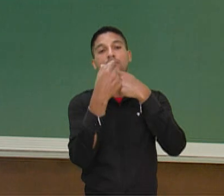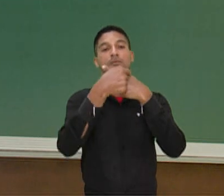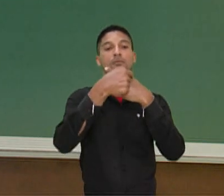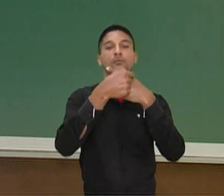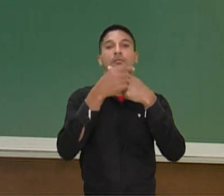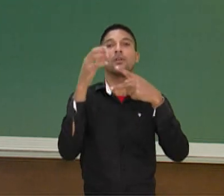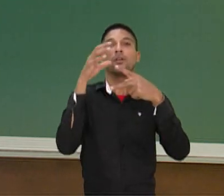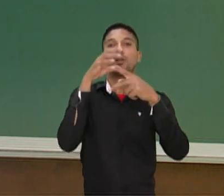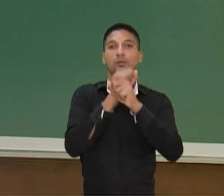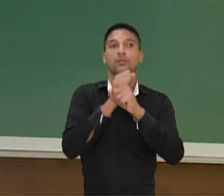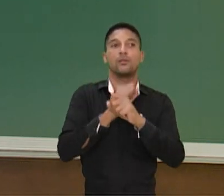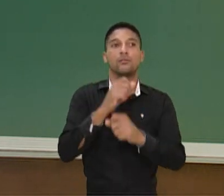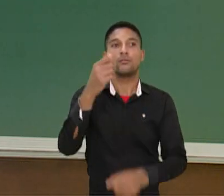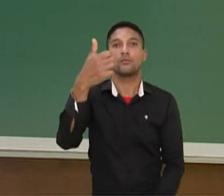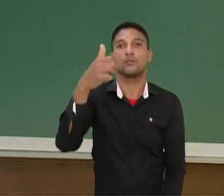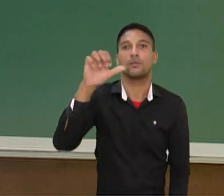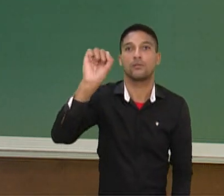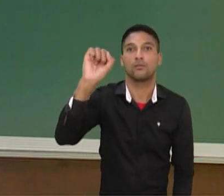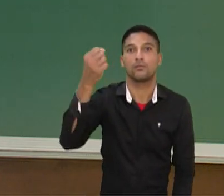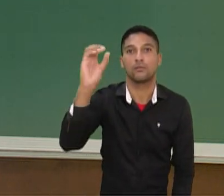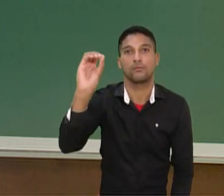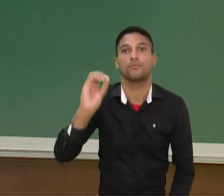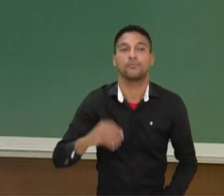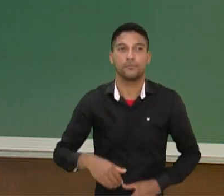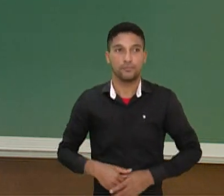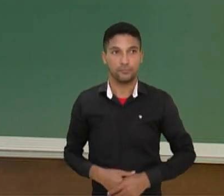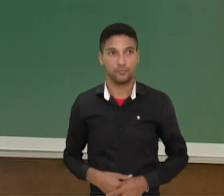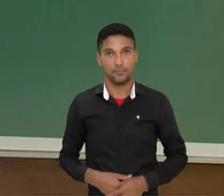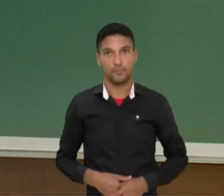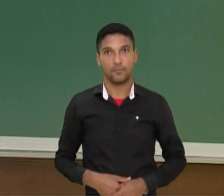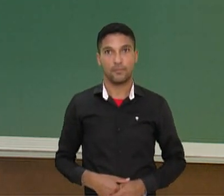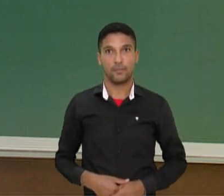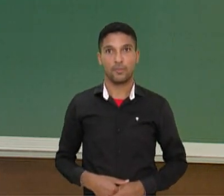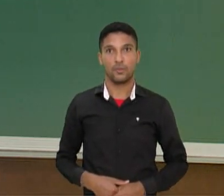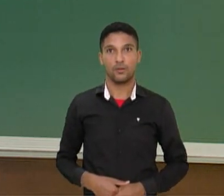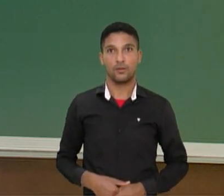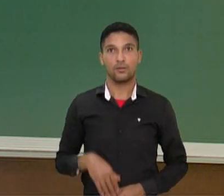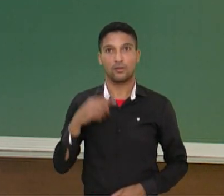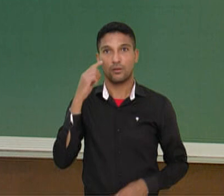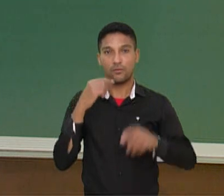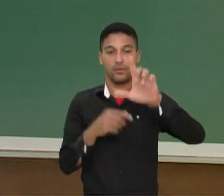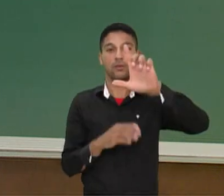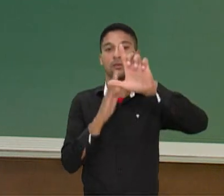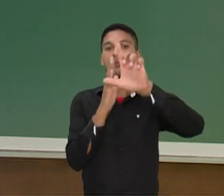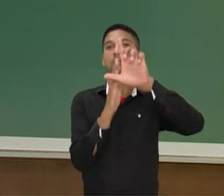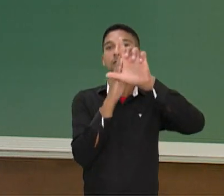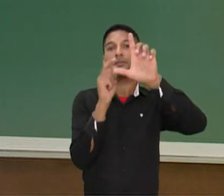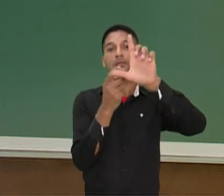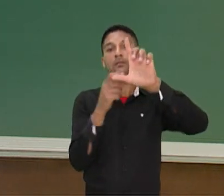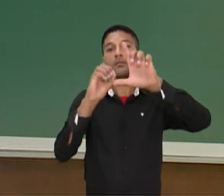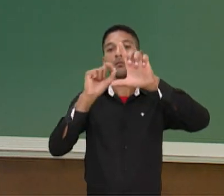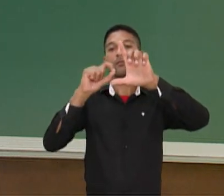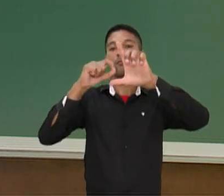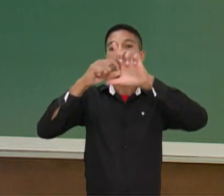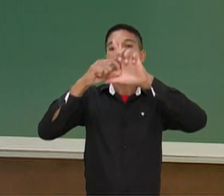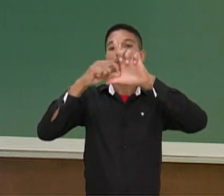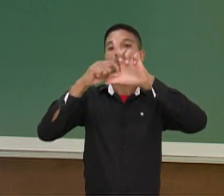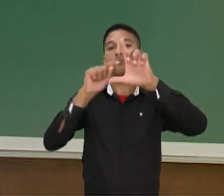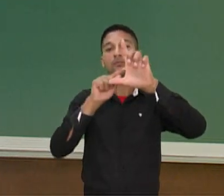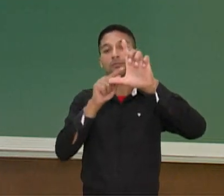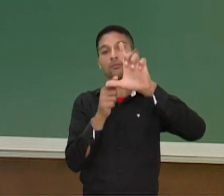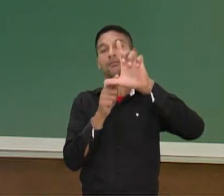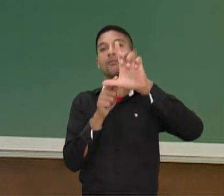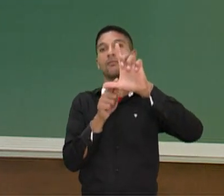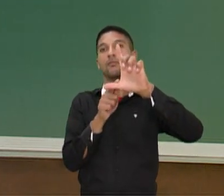no mesmo lado de uma reta, ok? Essa reta pode estar inclinada, continua sendo o ângulo raso, tá